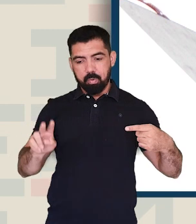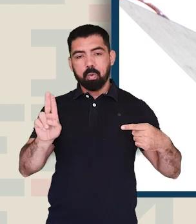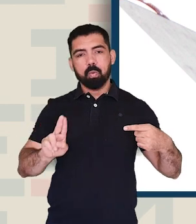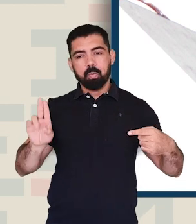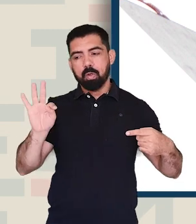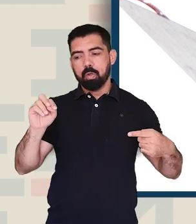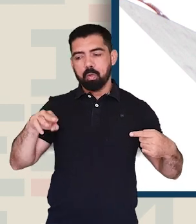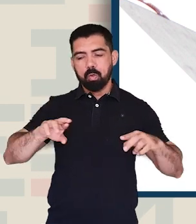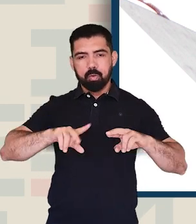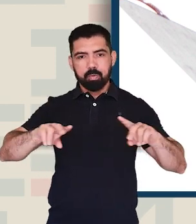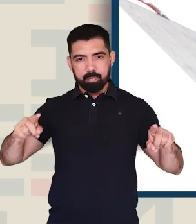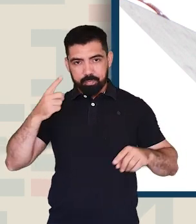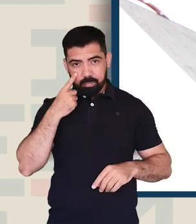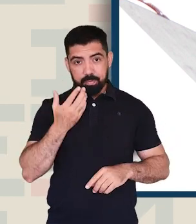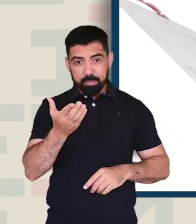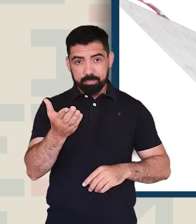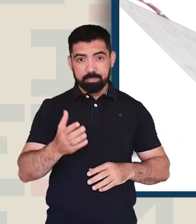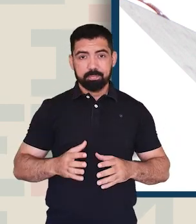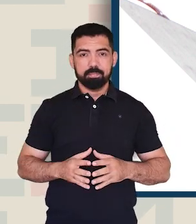escala.